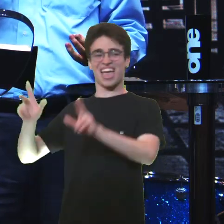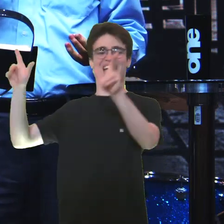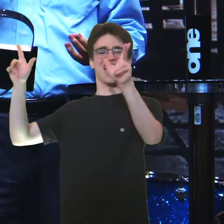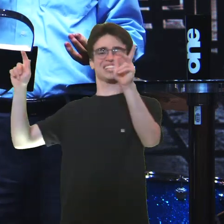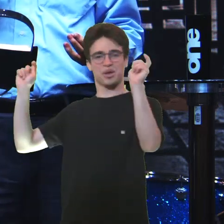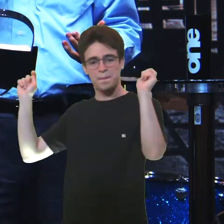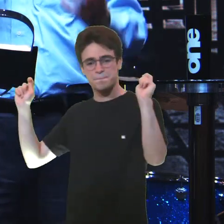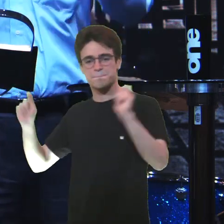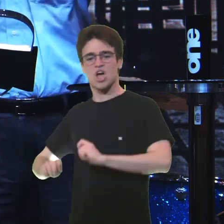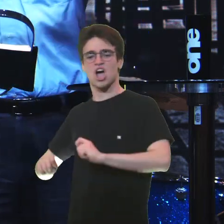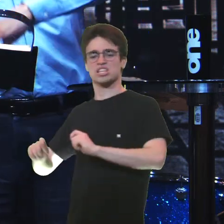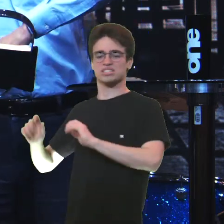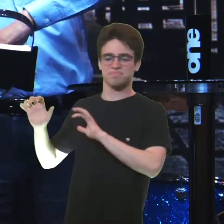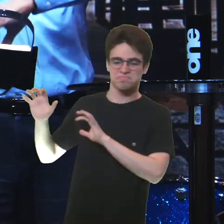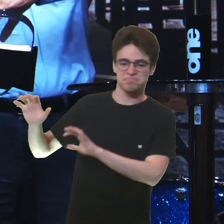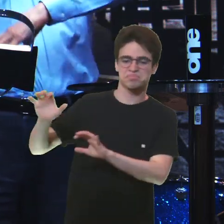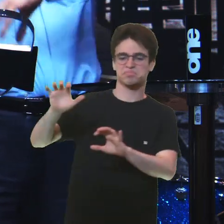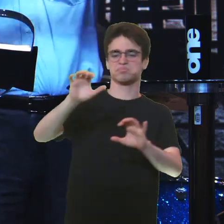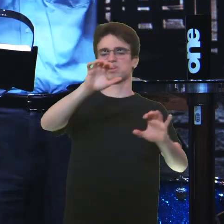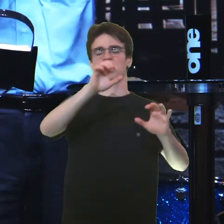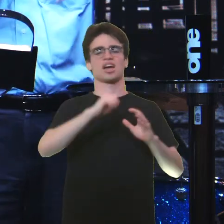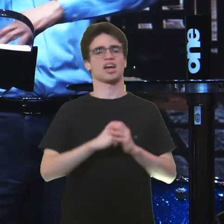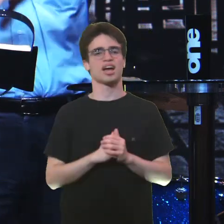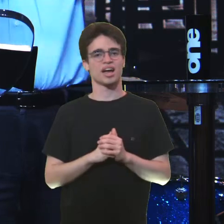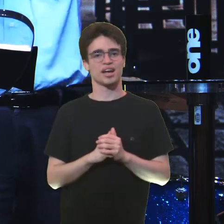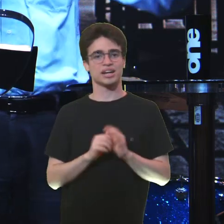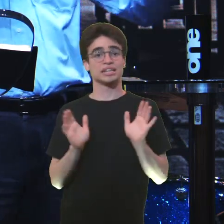fazer diferença. Y Dios dice, E Deus